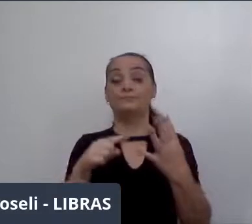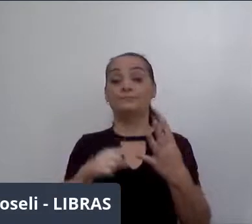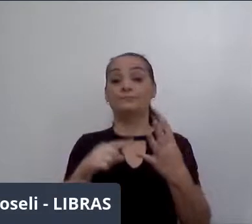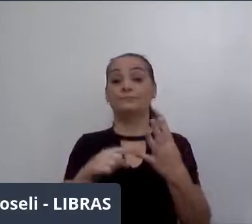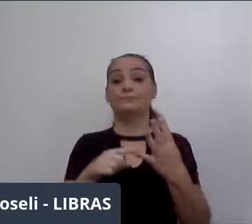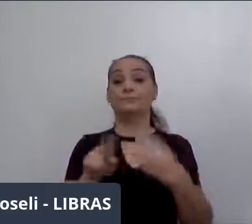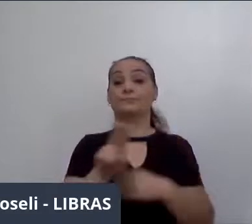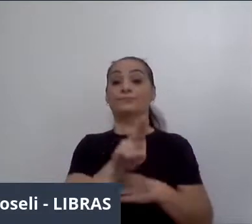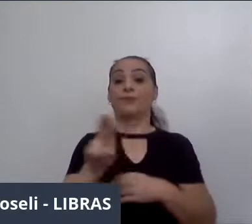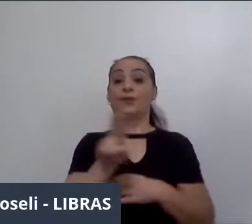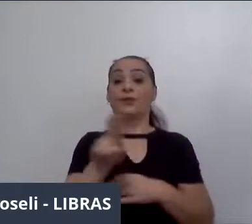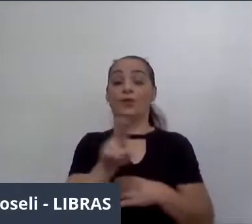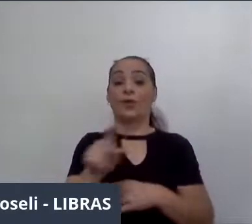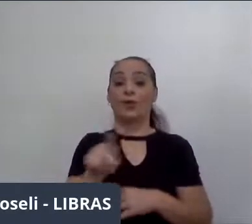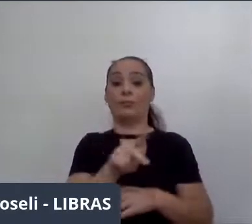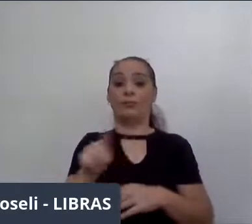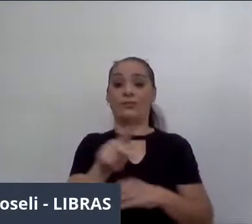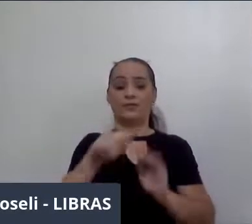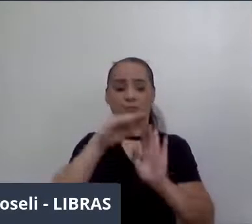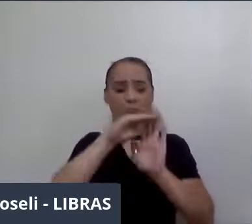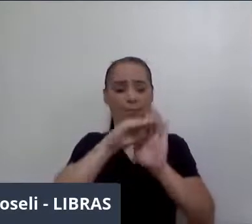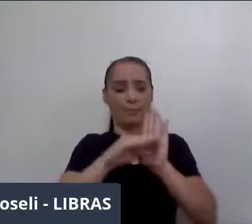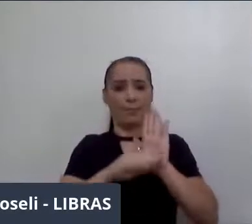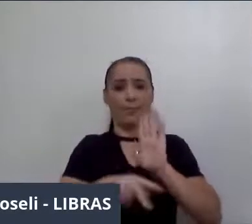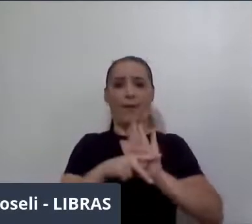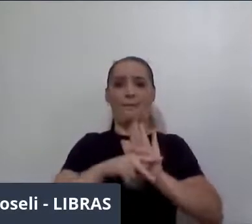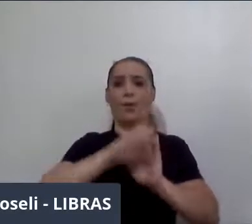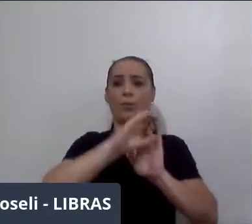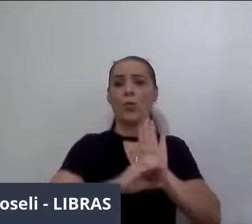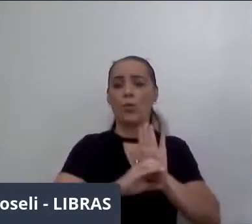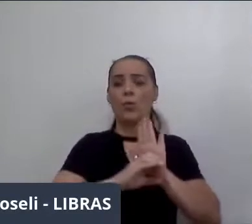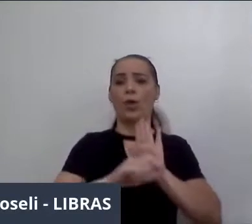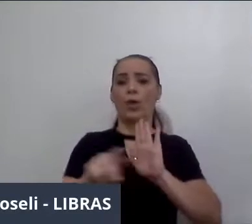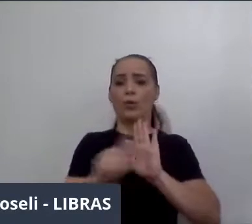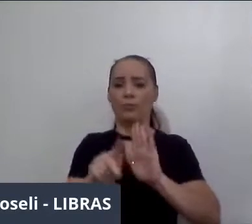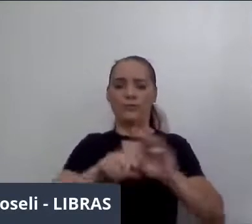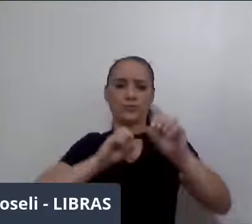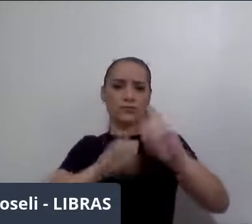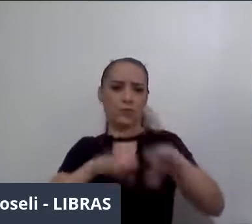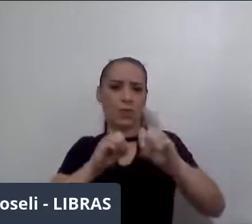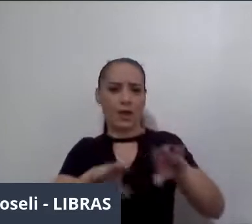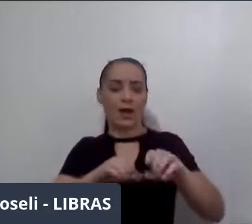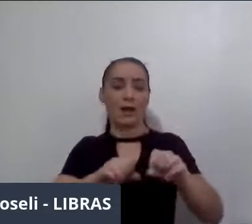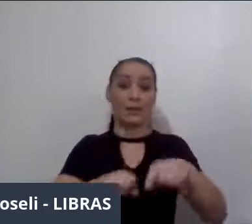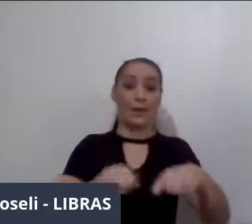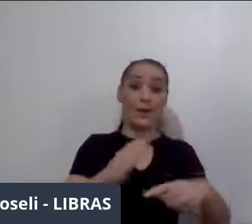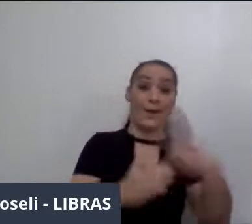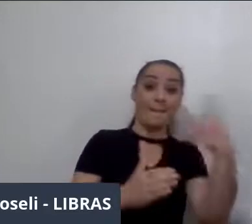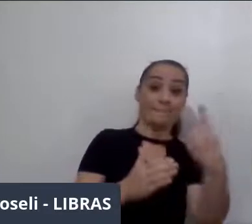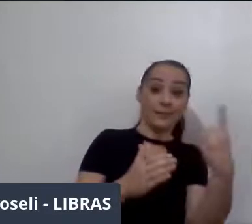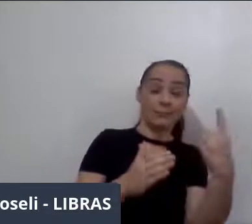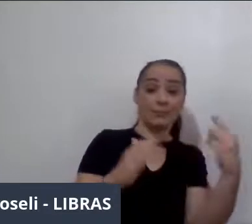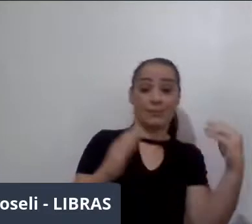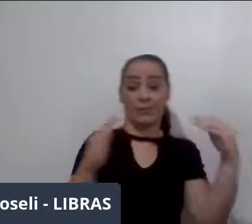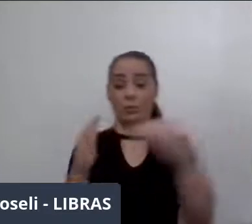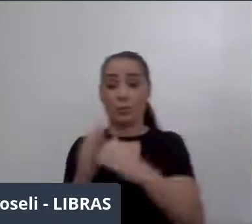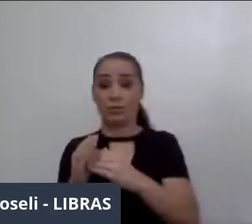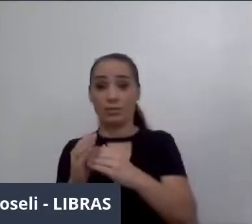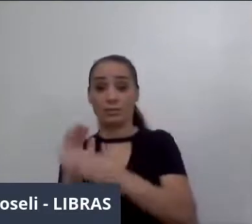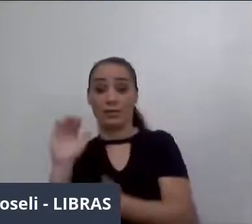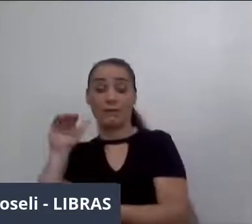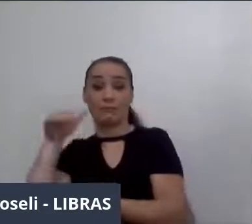docente, que seria um currículo de todos os professores que deram aula do primeiro ao último ano da graduação. Os dois